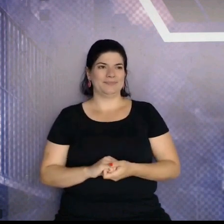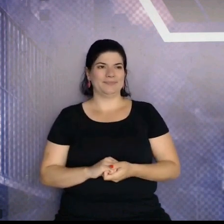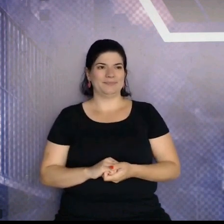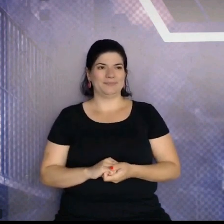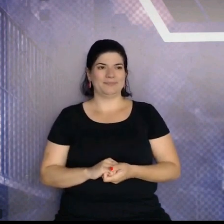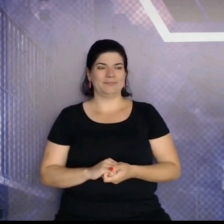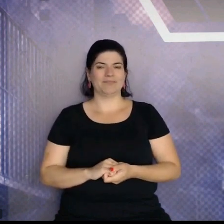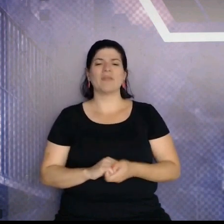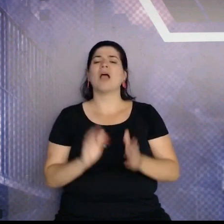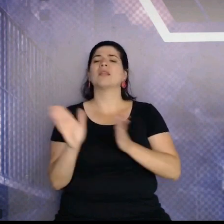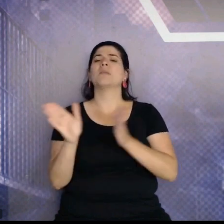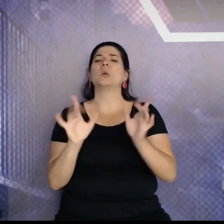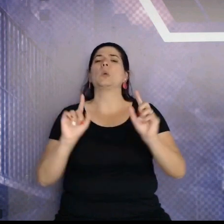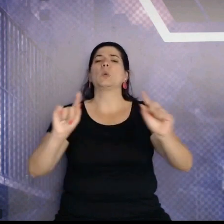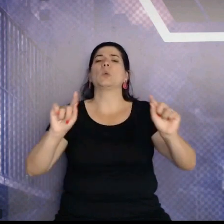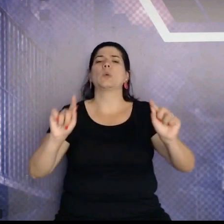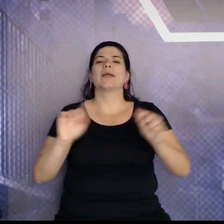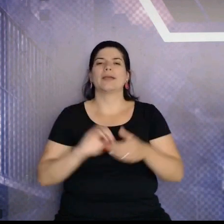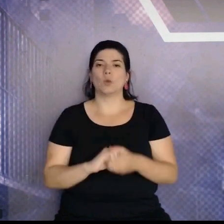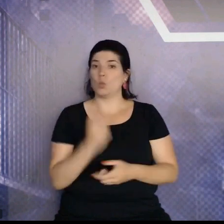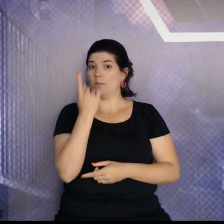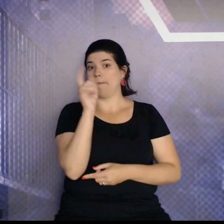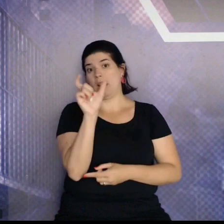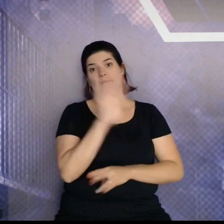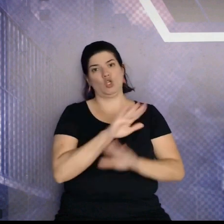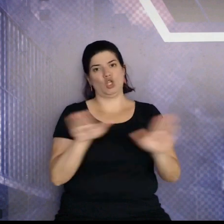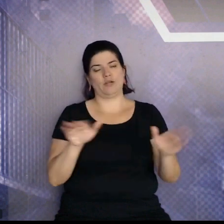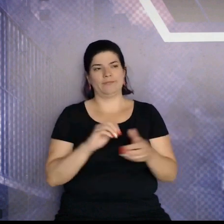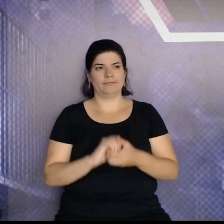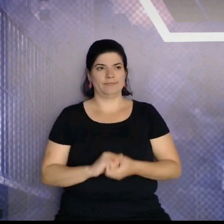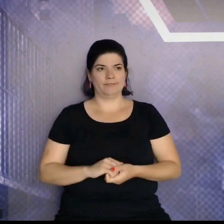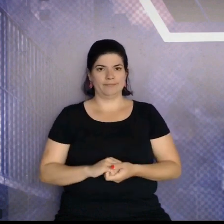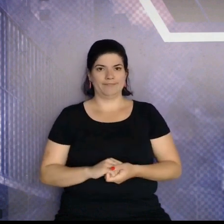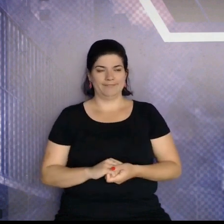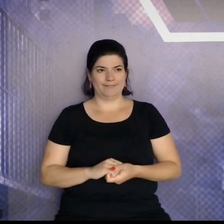O que é acessibilidade? Uma única palavra, pessoal.